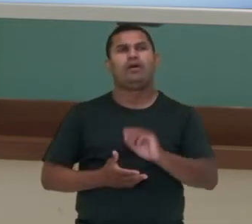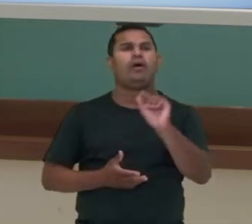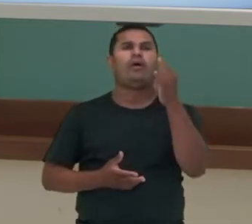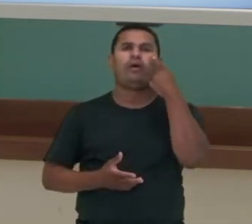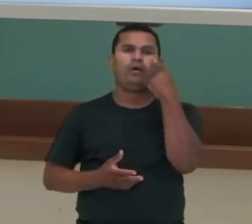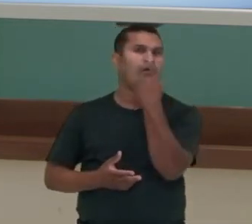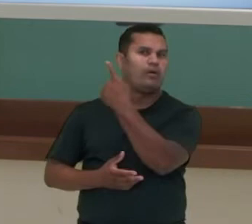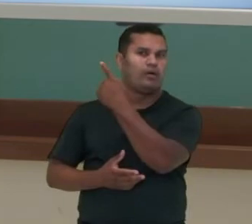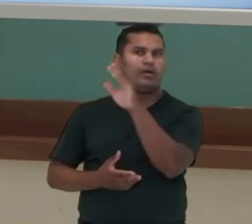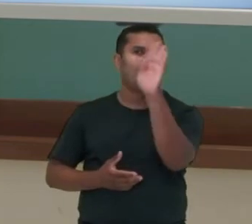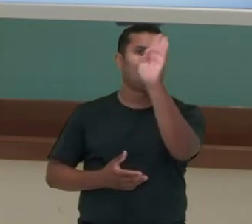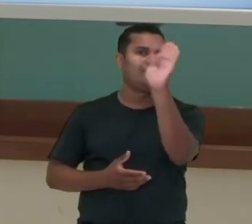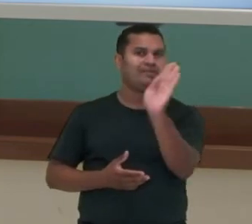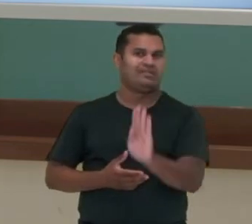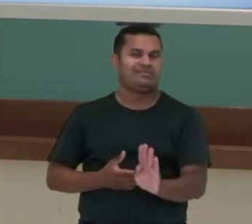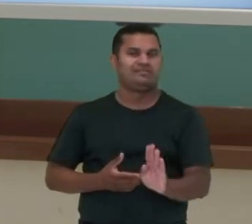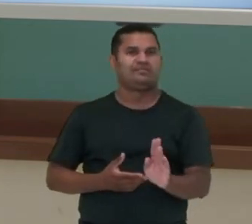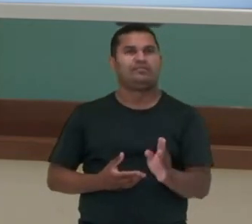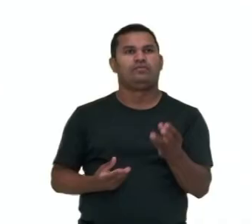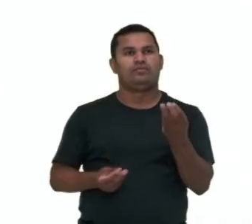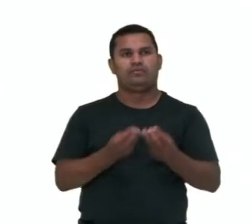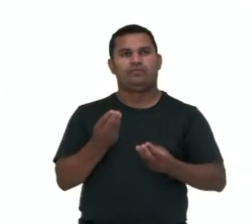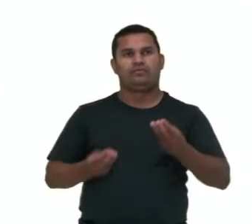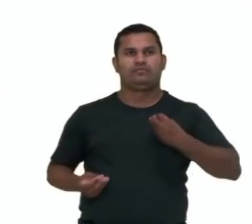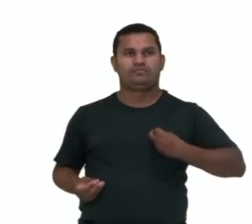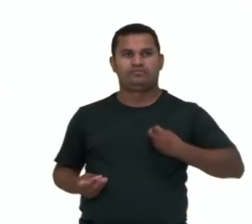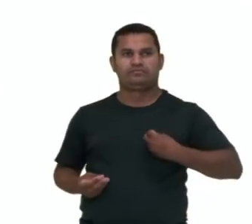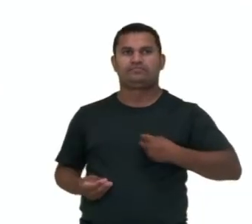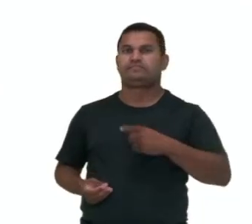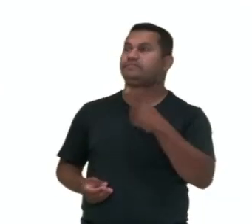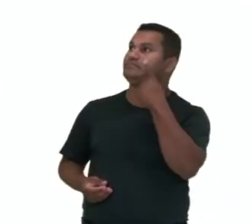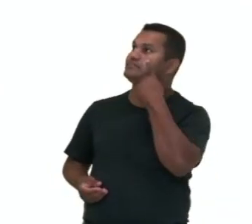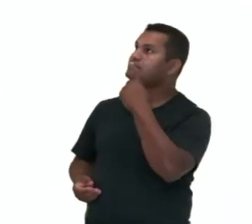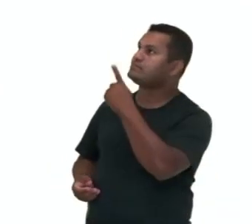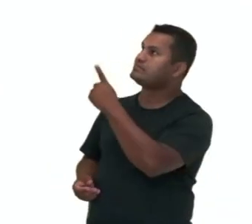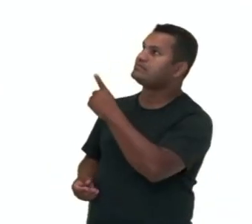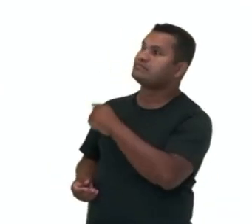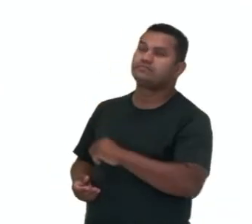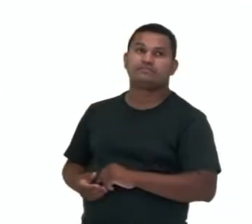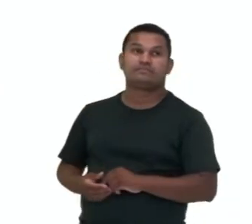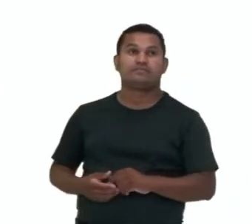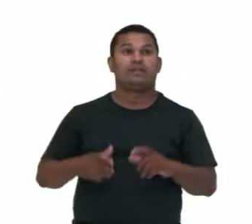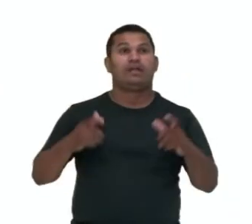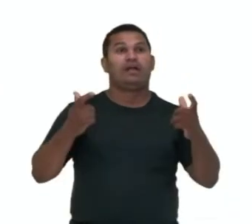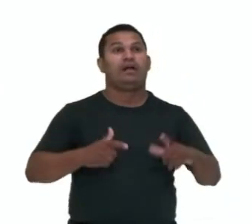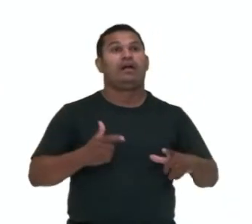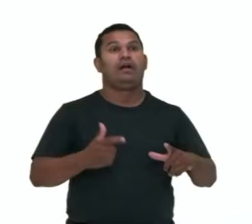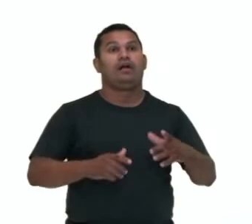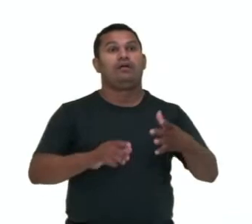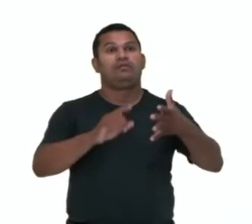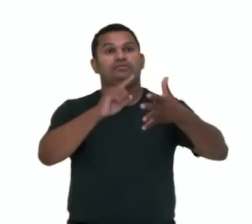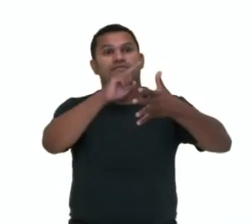reservas da biosfera no Brasil, né? Todas as áreas devem ser conservadas. Por quê? Por que nós temos